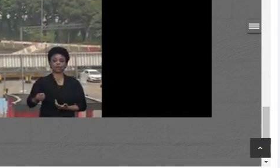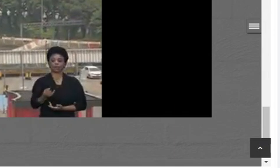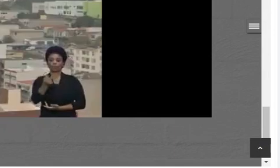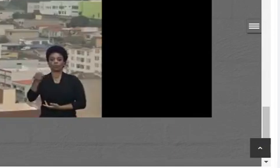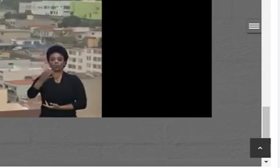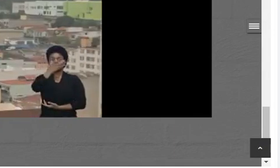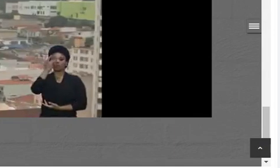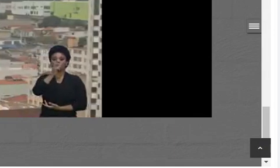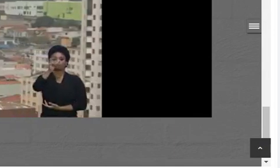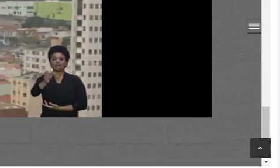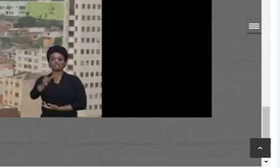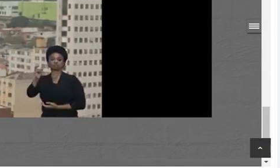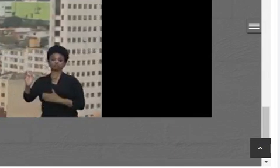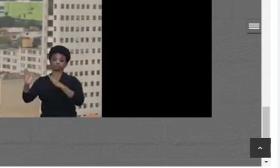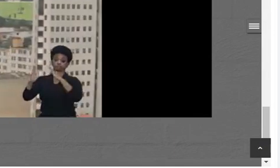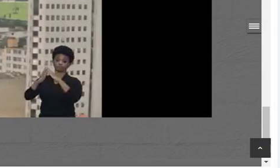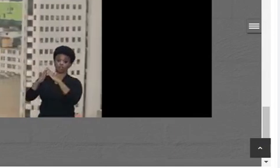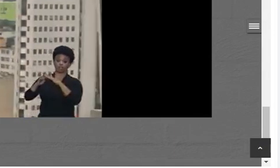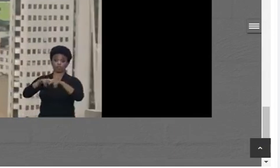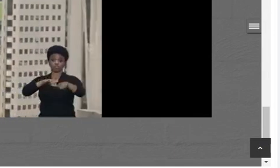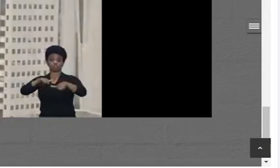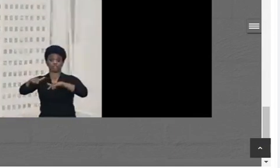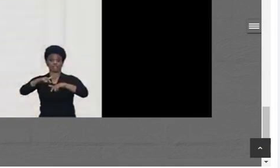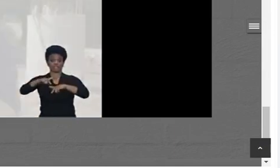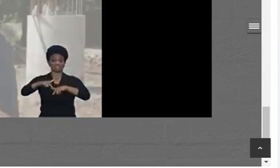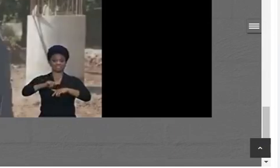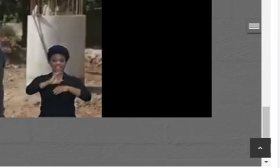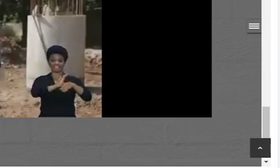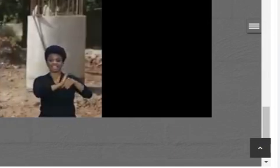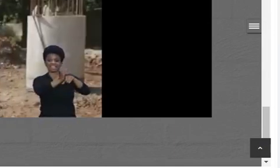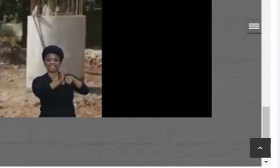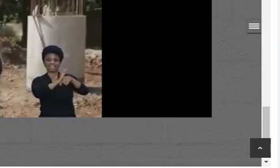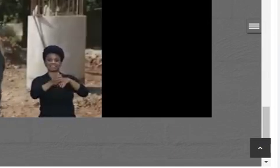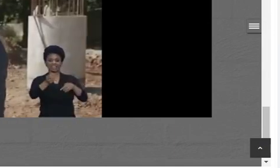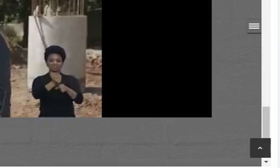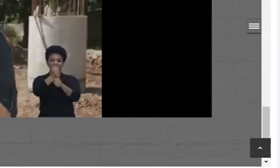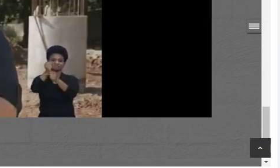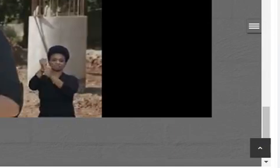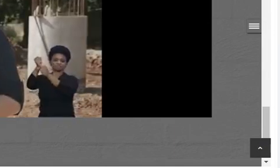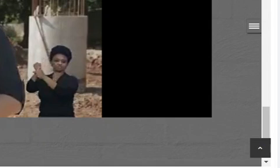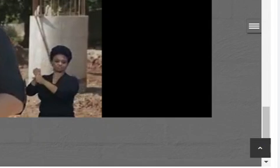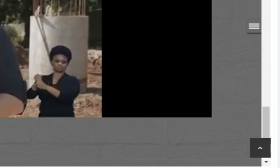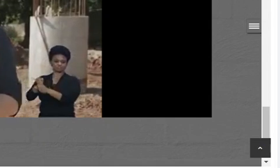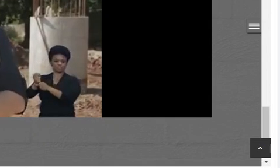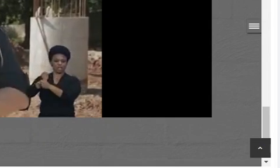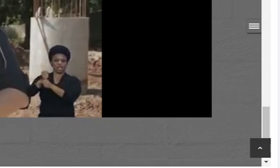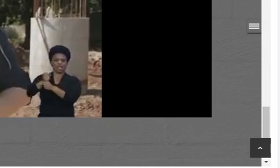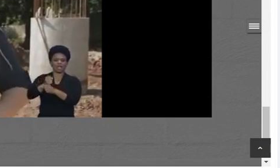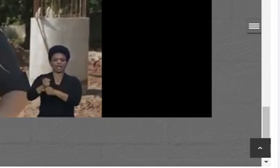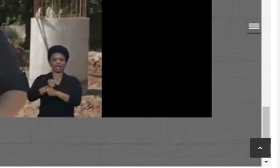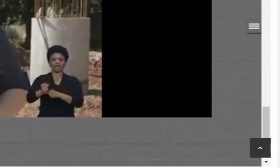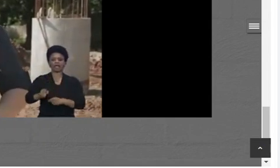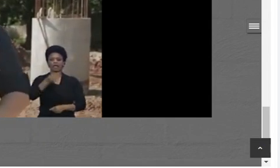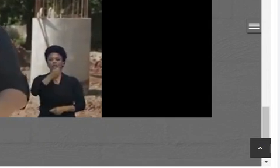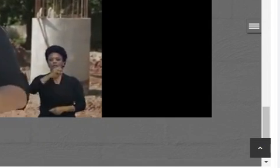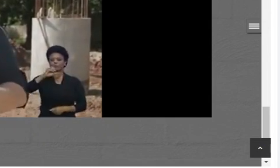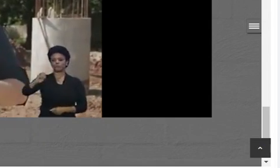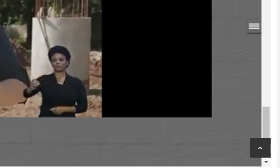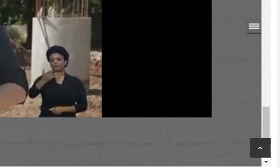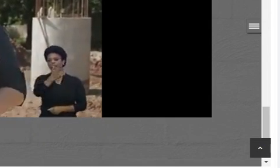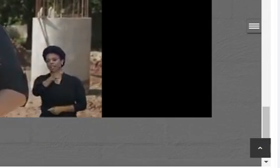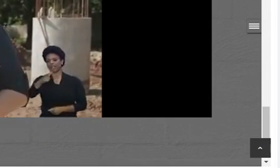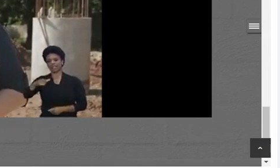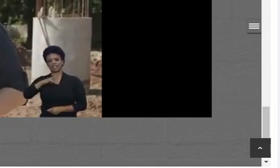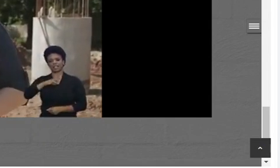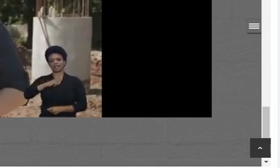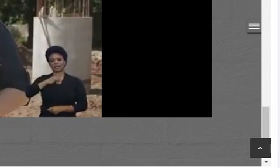que moram ou trabalham nas cavernas empilhadas. A ponte inaugurada na década de 80 não comporta mais o